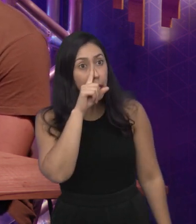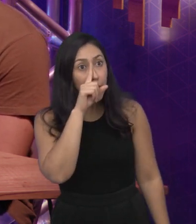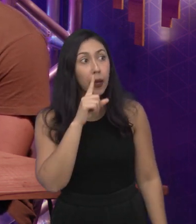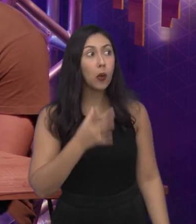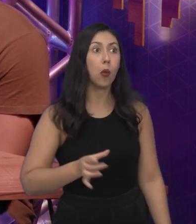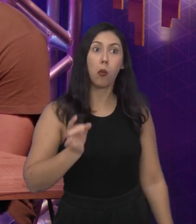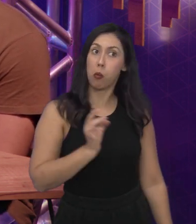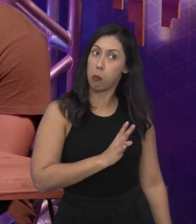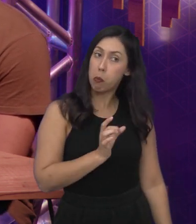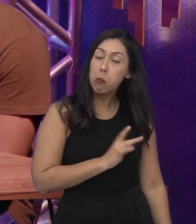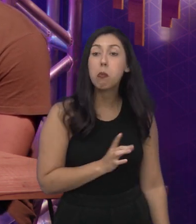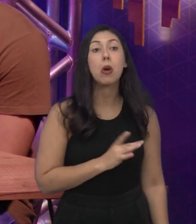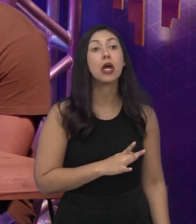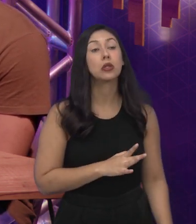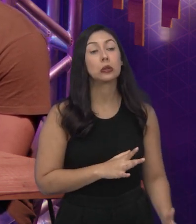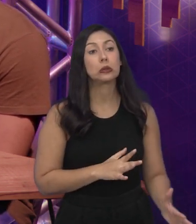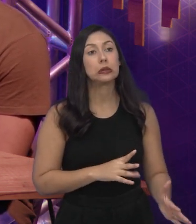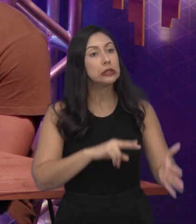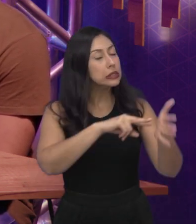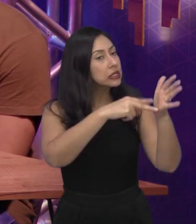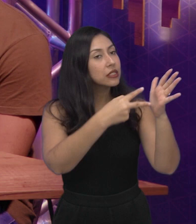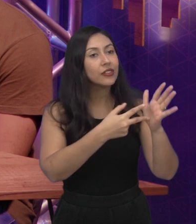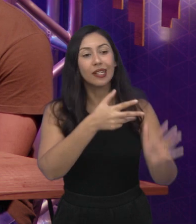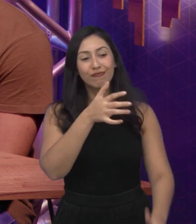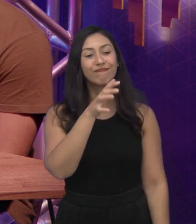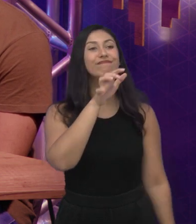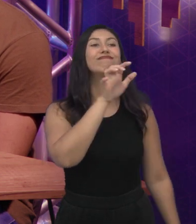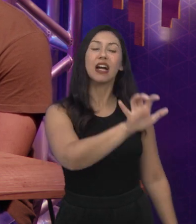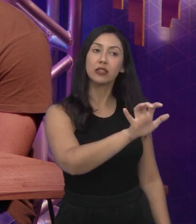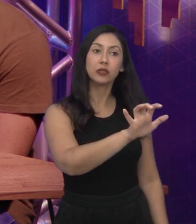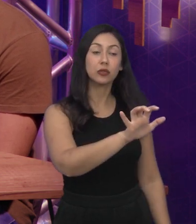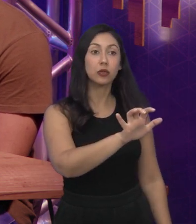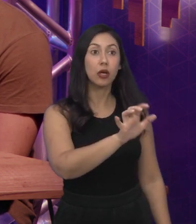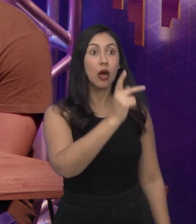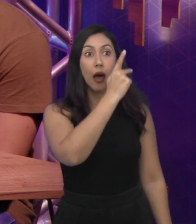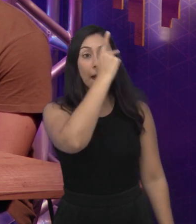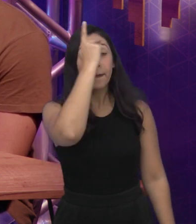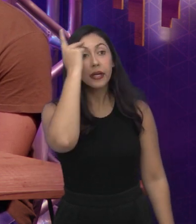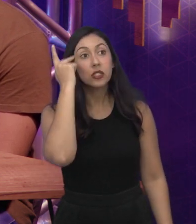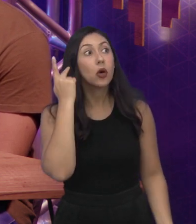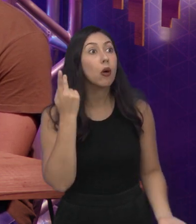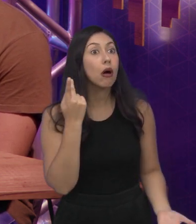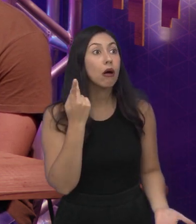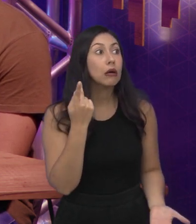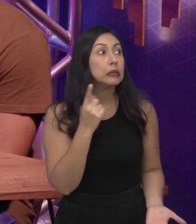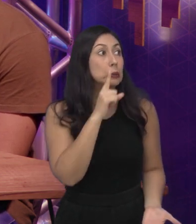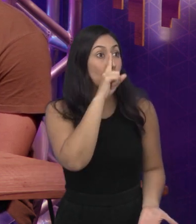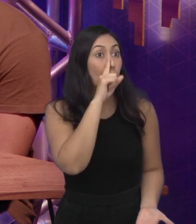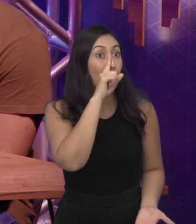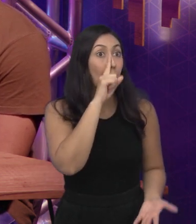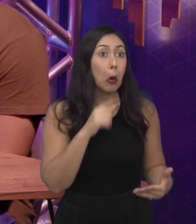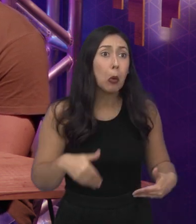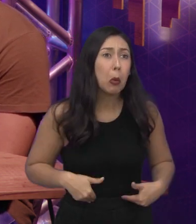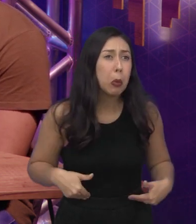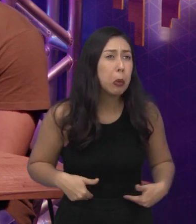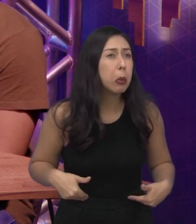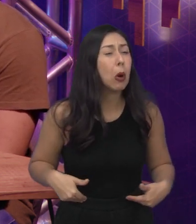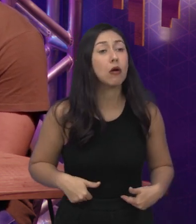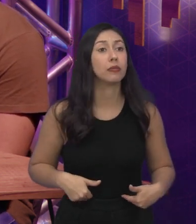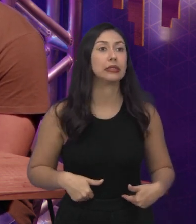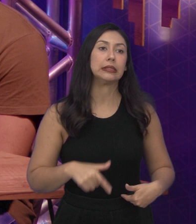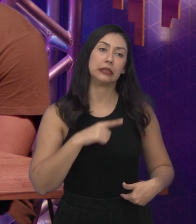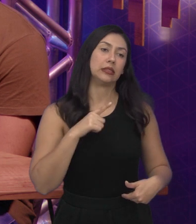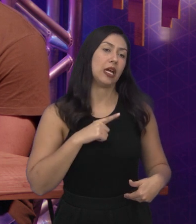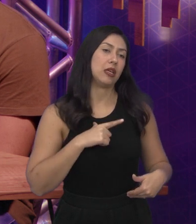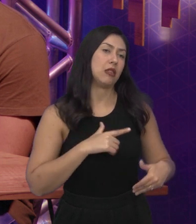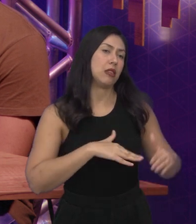sente protegido. E a insegurança alimentar seria exatamente isso. Essa questão de você estar em perigo de passar fome. Então,